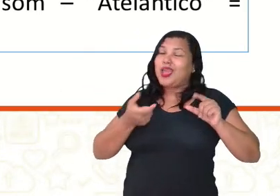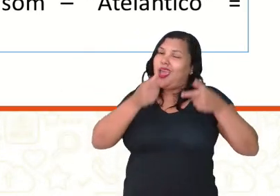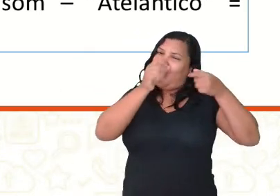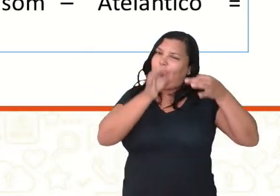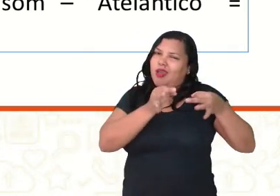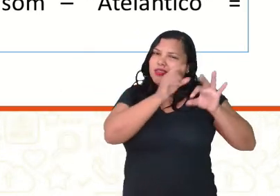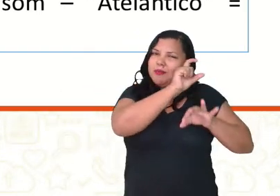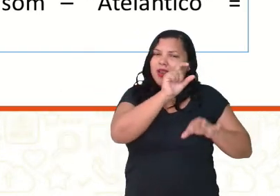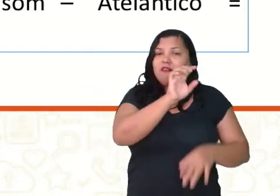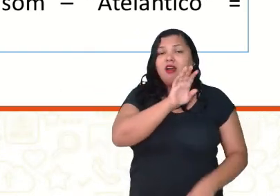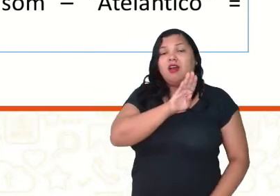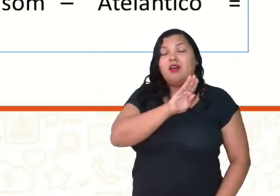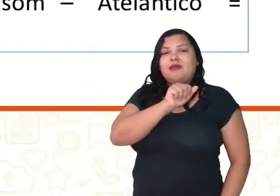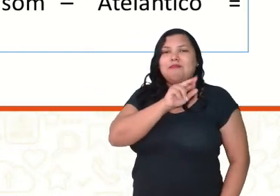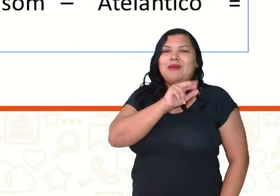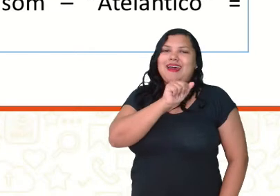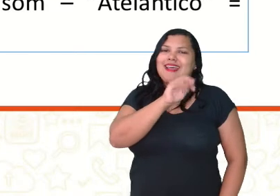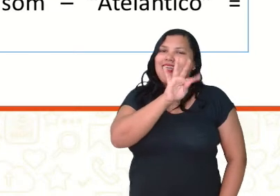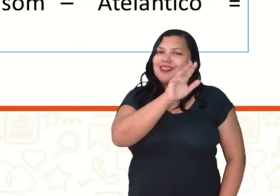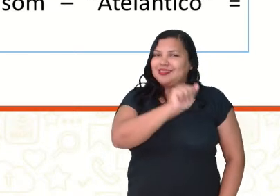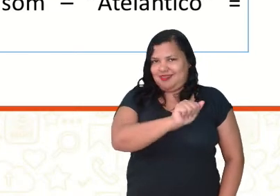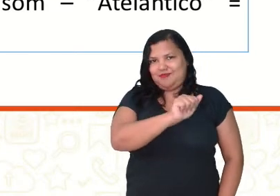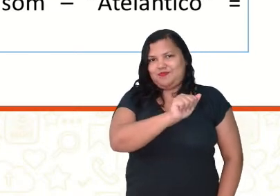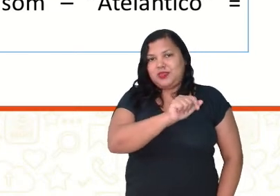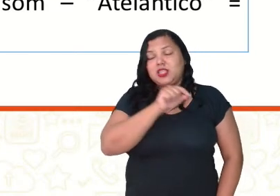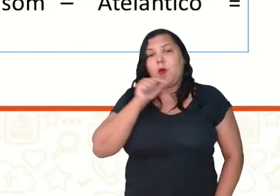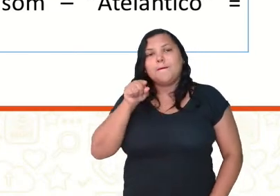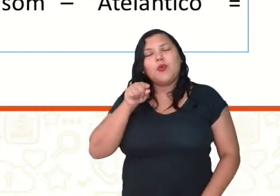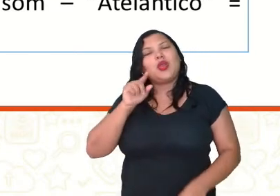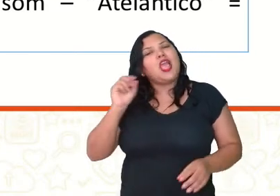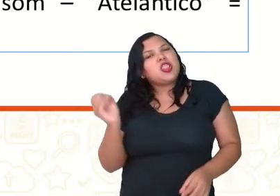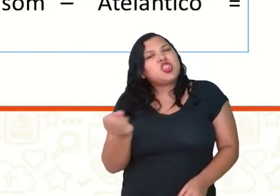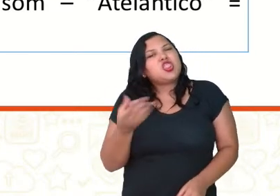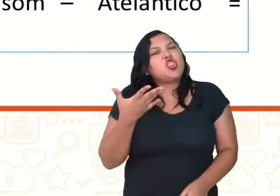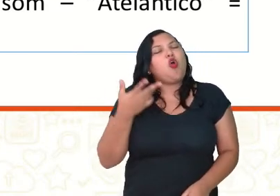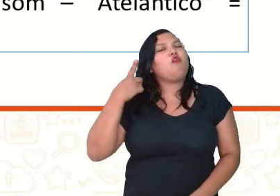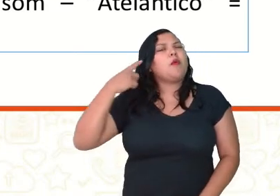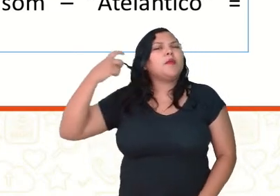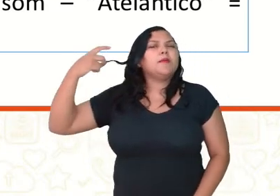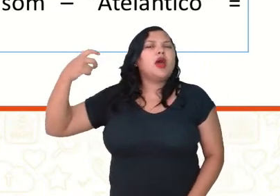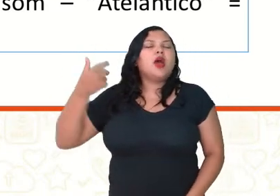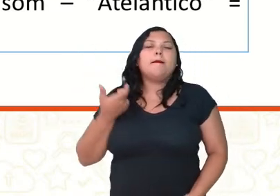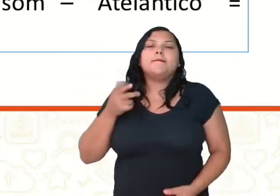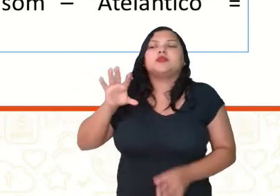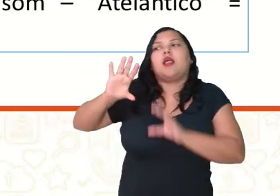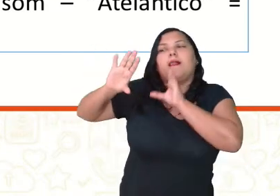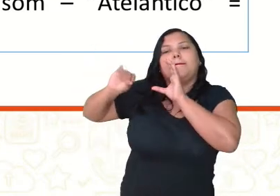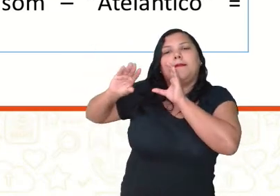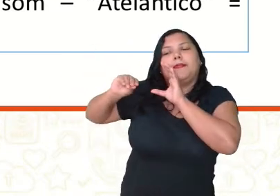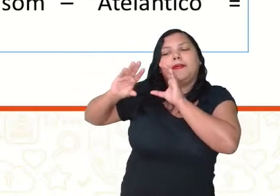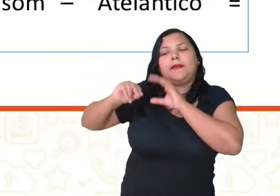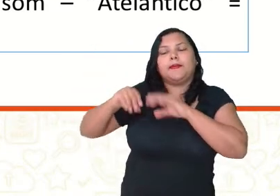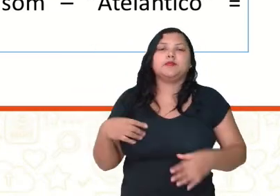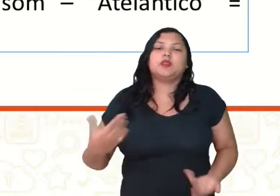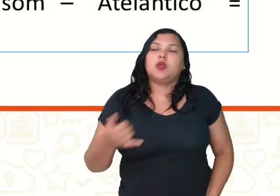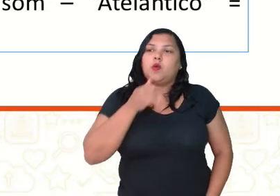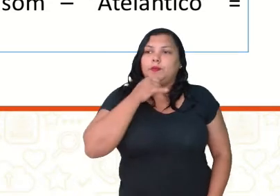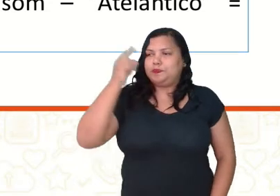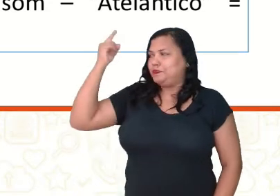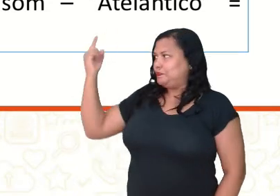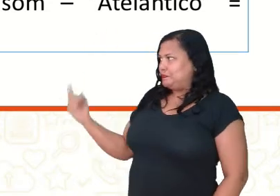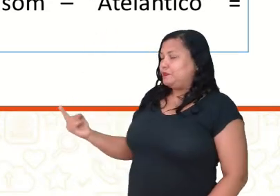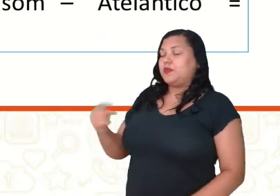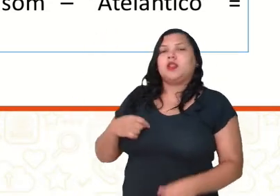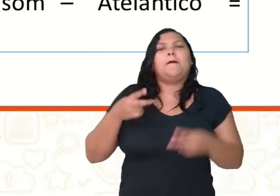E acréscimo também, que gera um novo som. Atelântico, quando, na verdade, a gente queria escrever Atlântico.